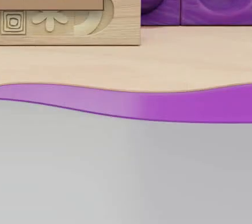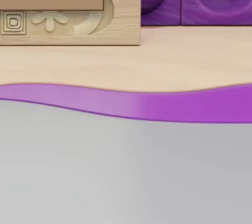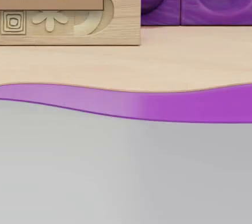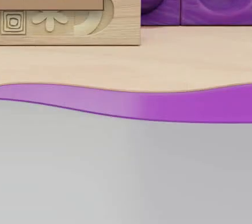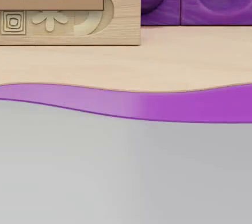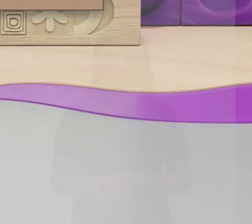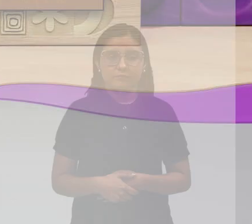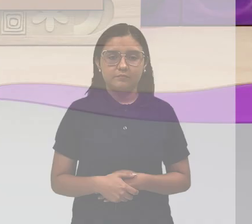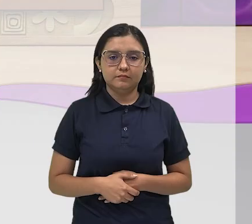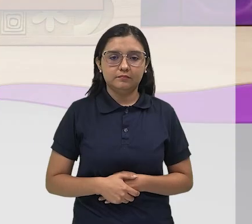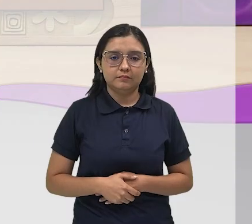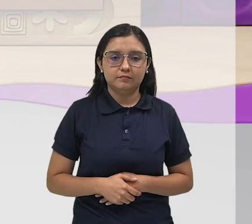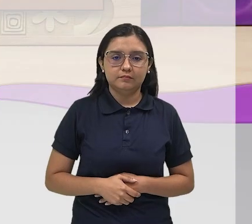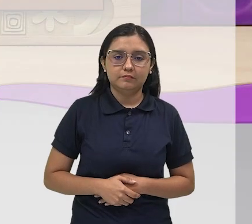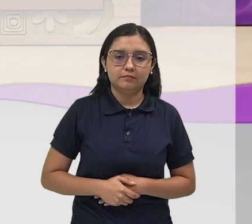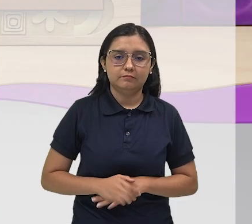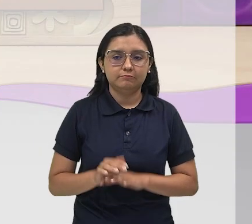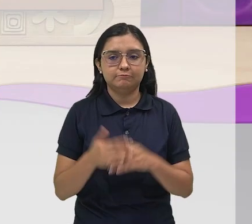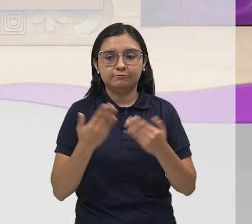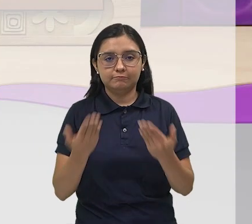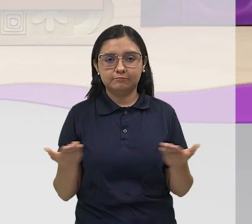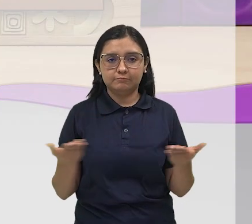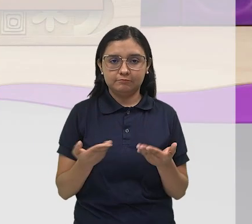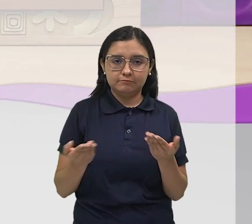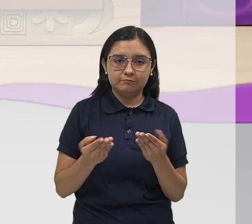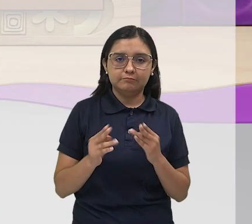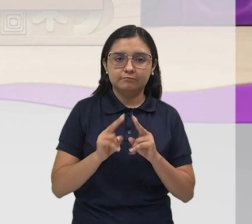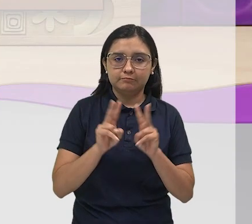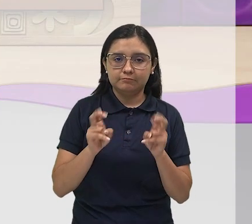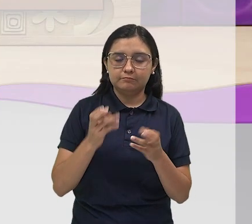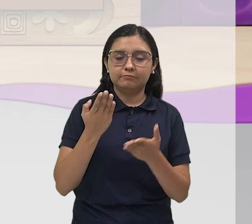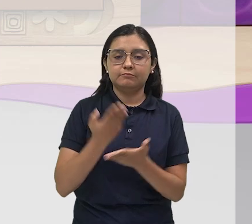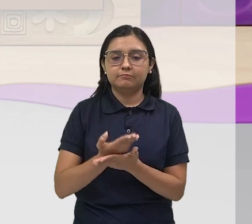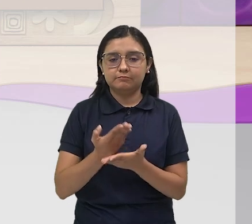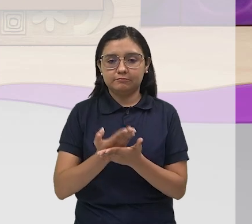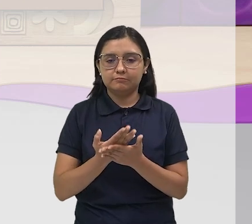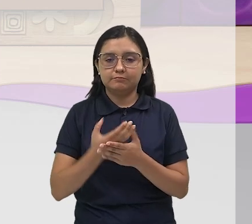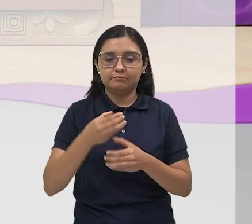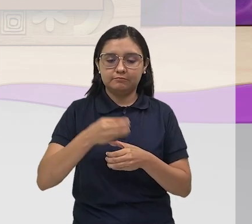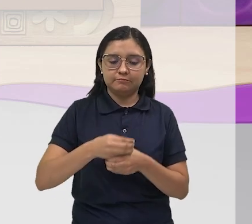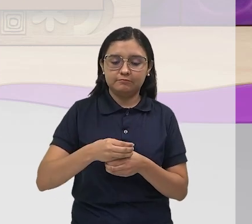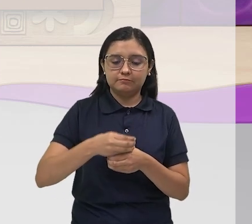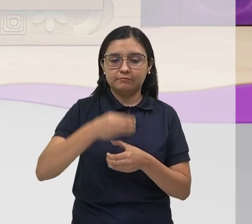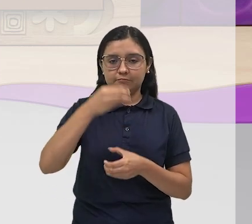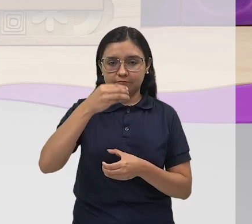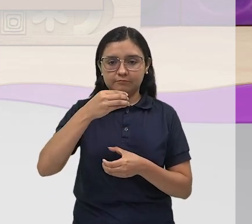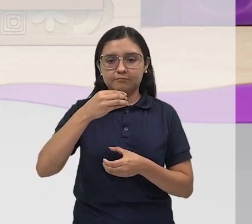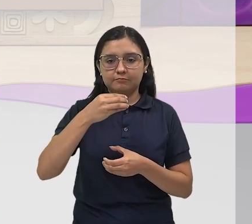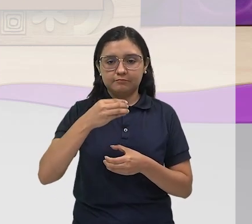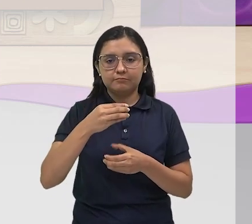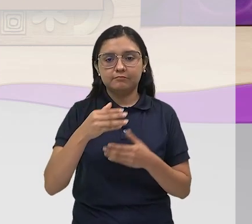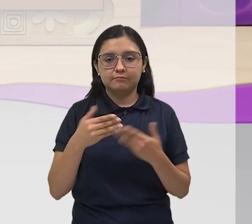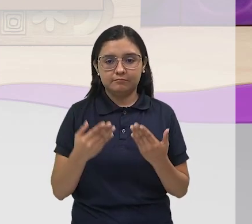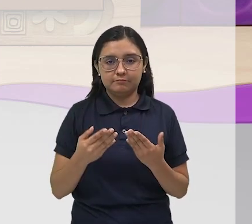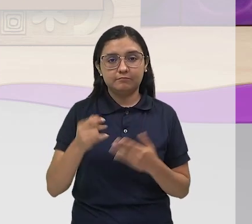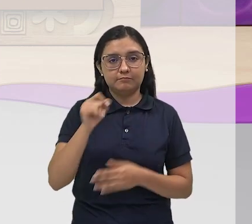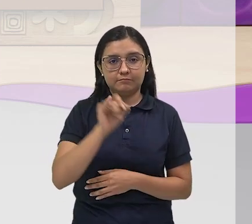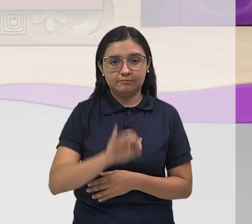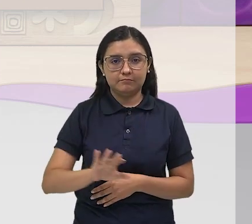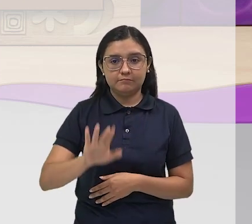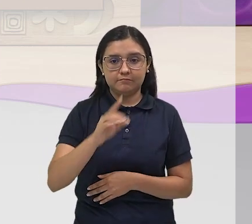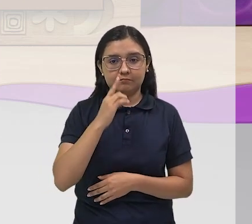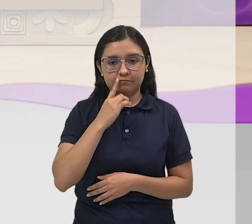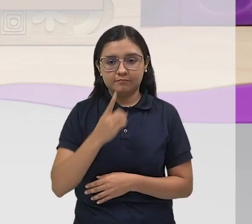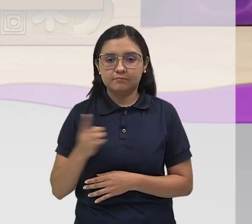Muito bem, né? Falando em cilindro, né? Nós iremos estudar então o volume de um cilindro. Tem algumas imagens, né,